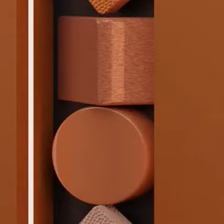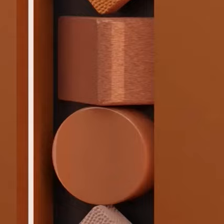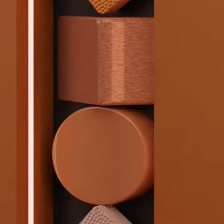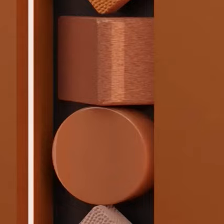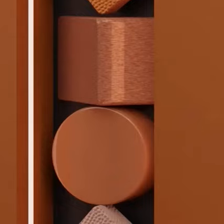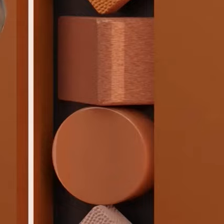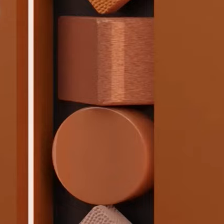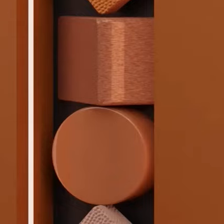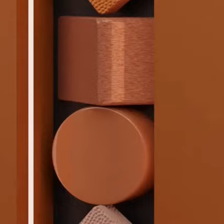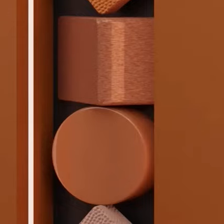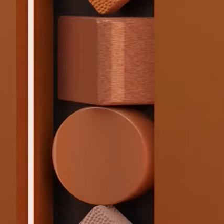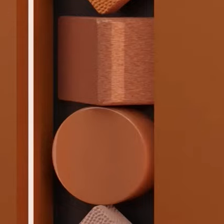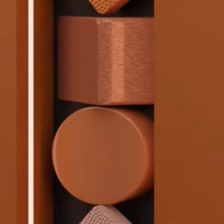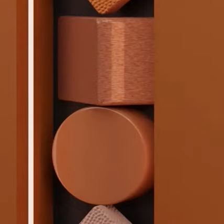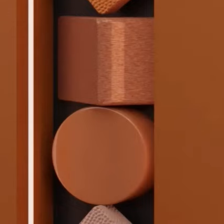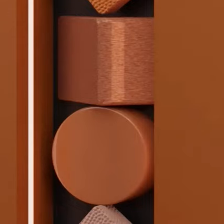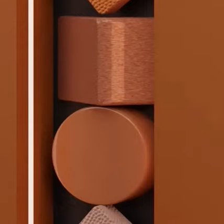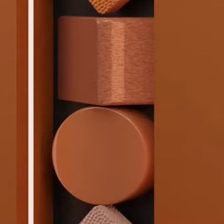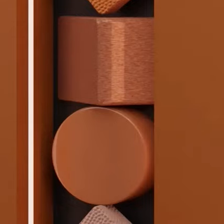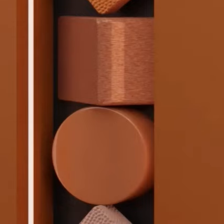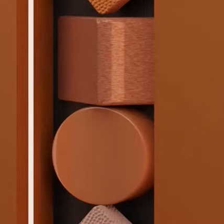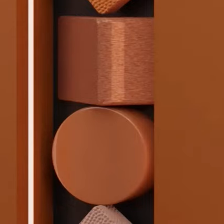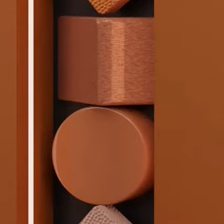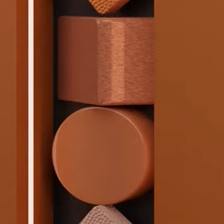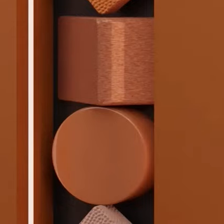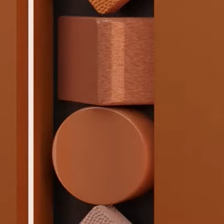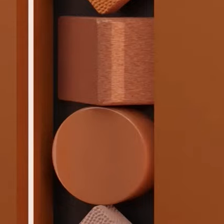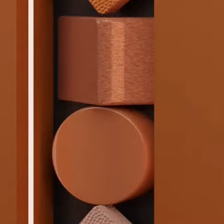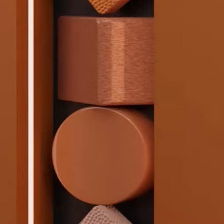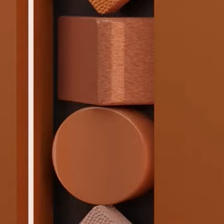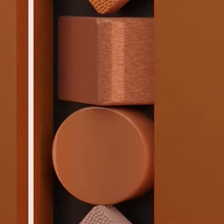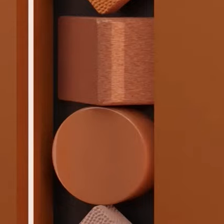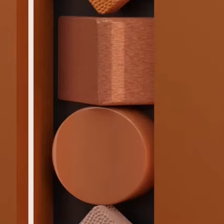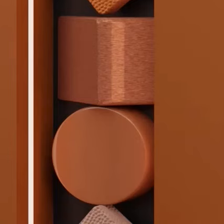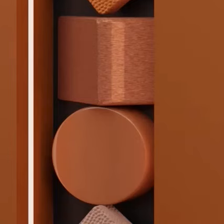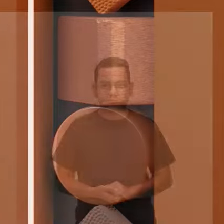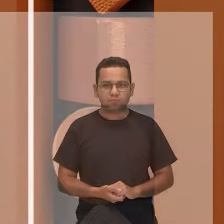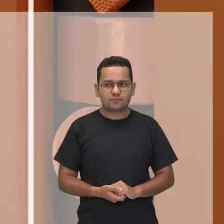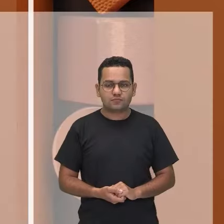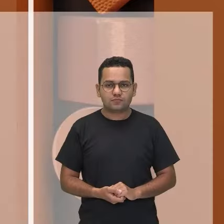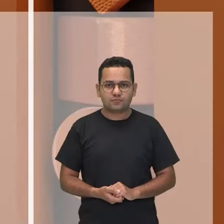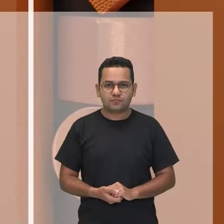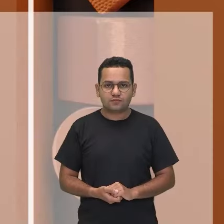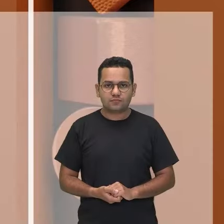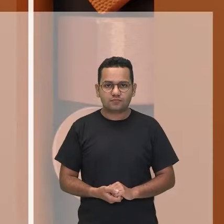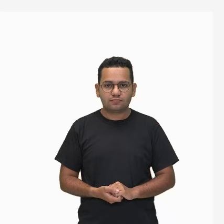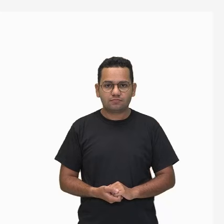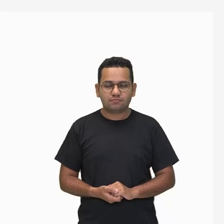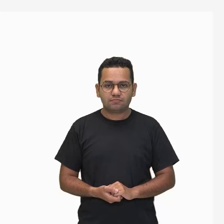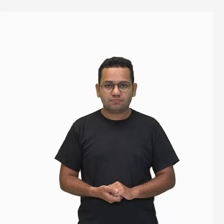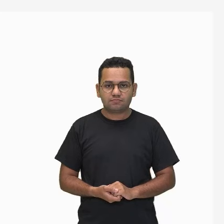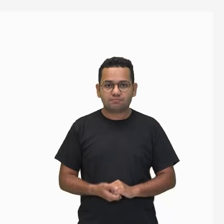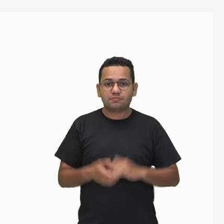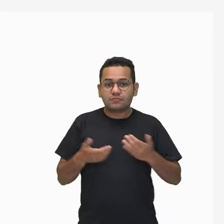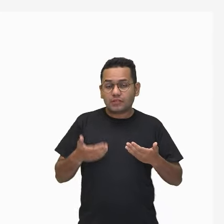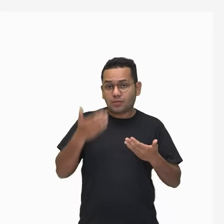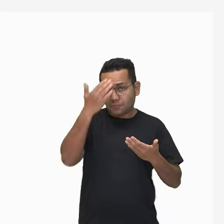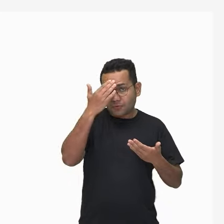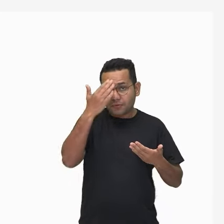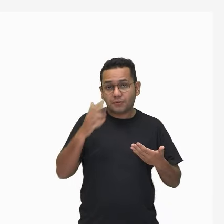conhecimento filosófico, ele nos convida a essa reflexão. Por isso que é importante a gente compreender o seguinte, vamos